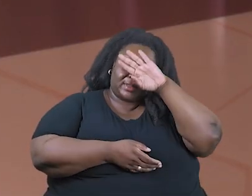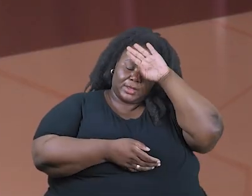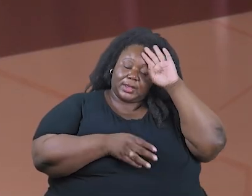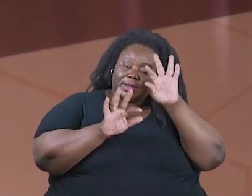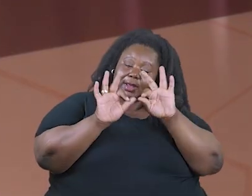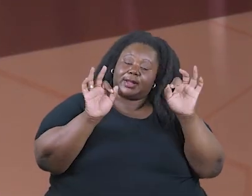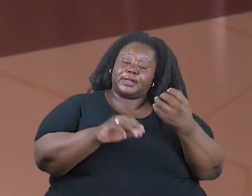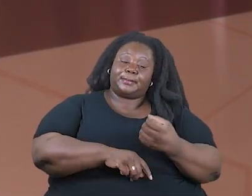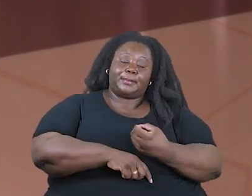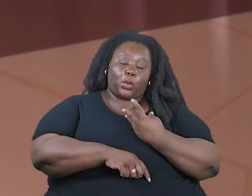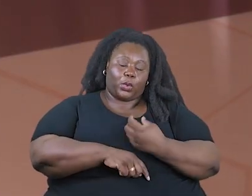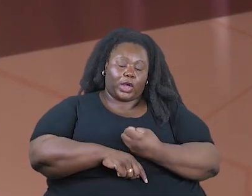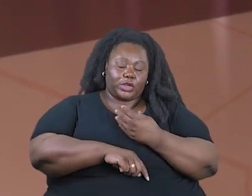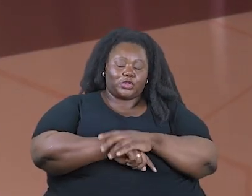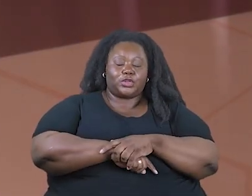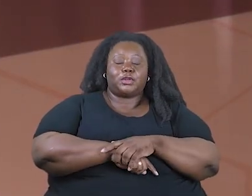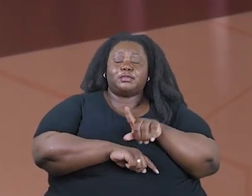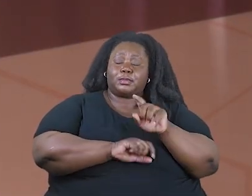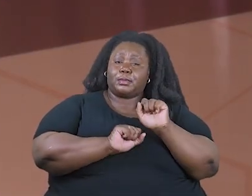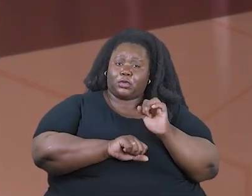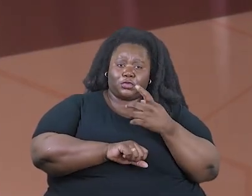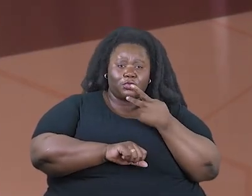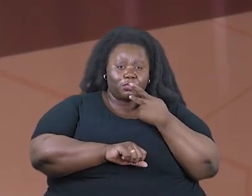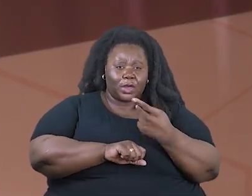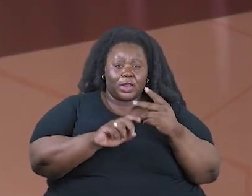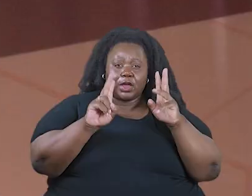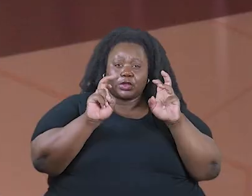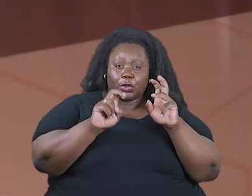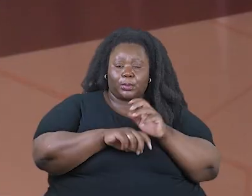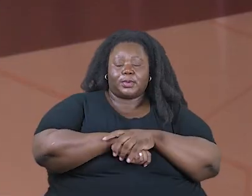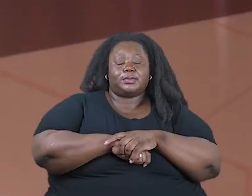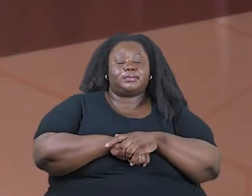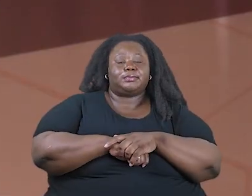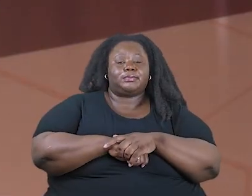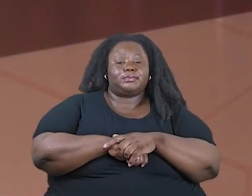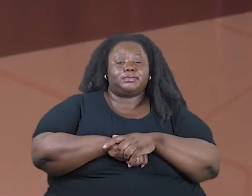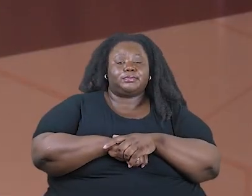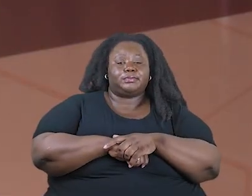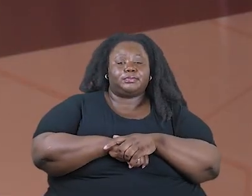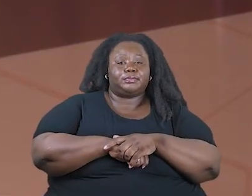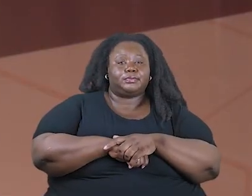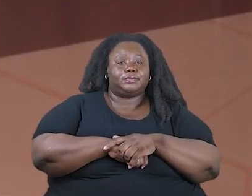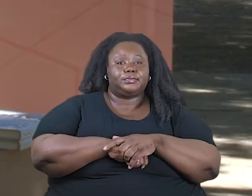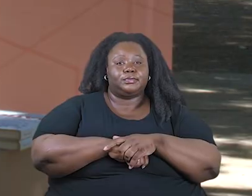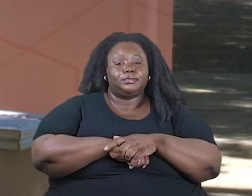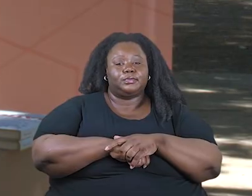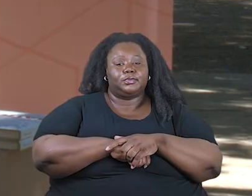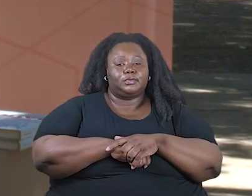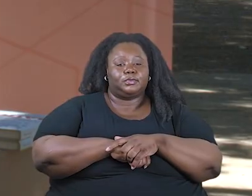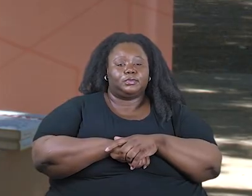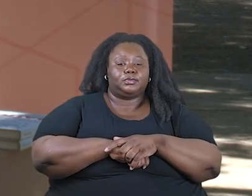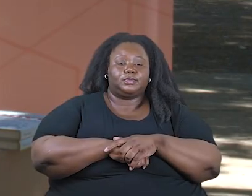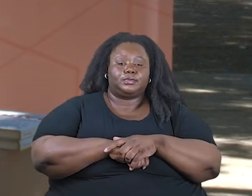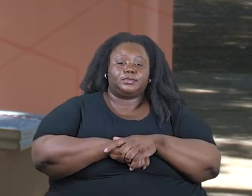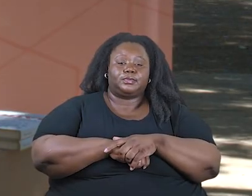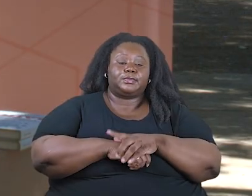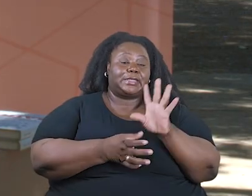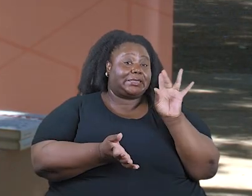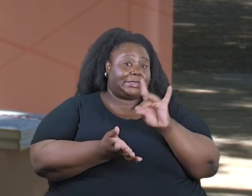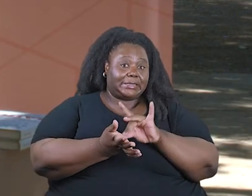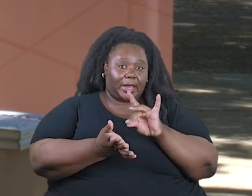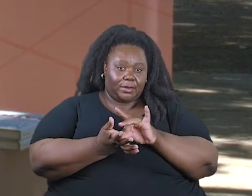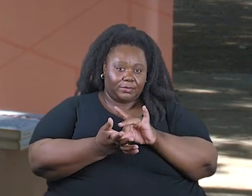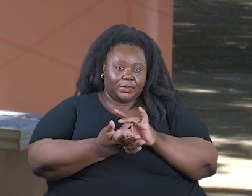Linha Poética. Aí você pode falar um pouquinho dessa obra? Sim. Na verdade,